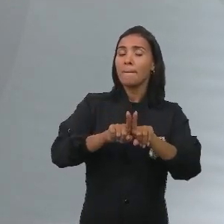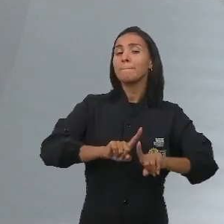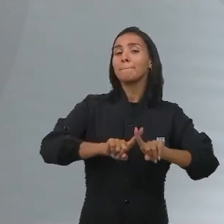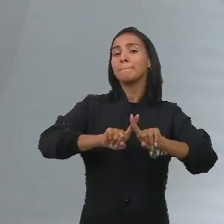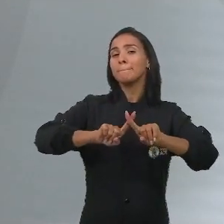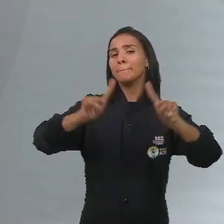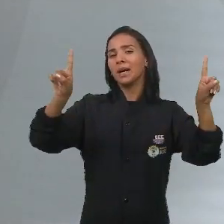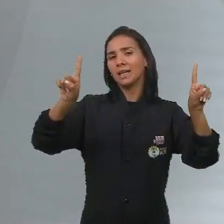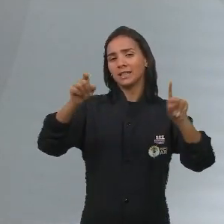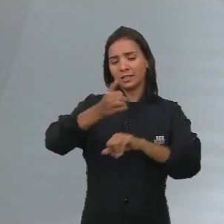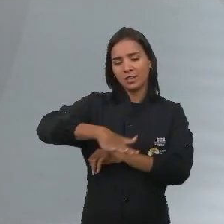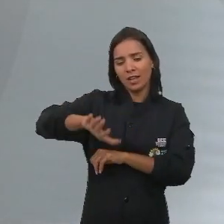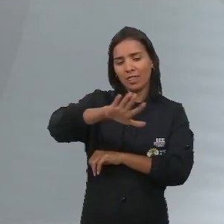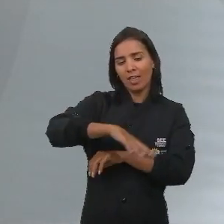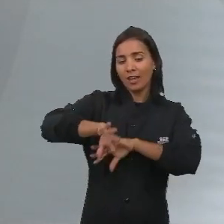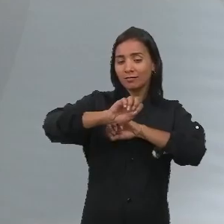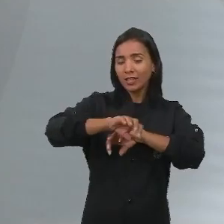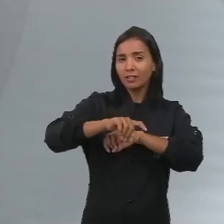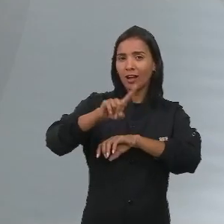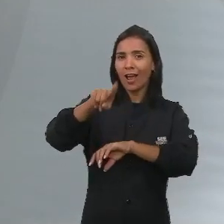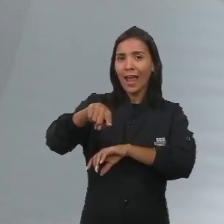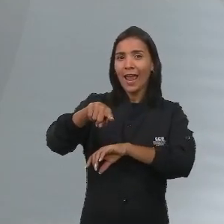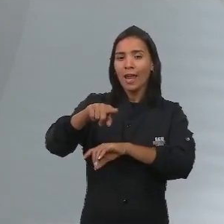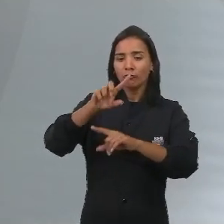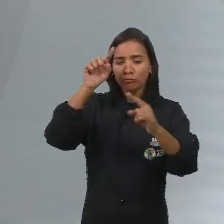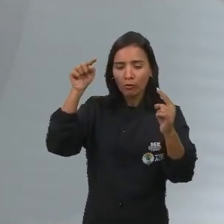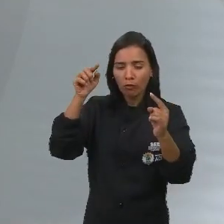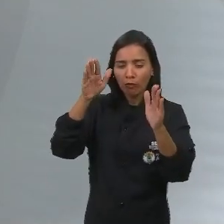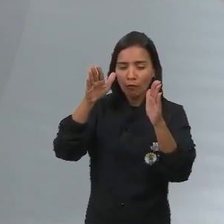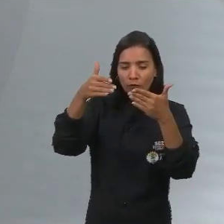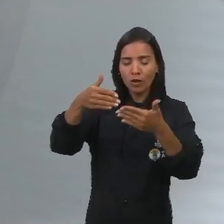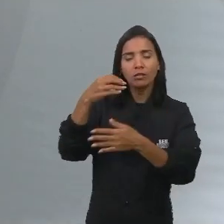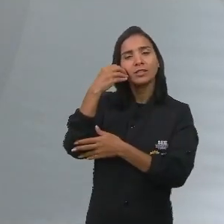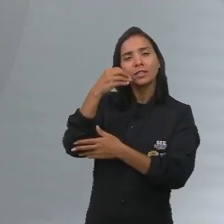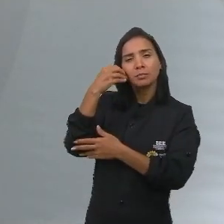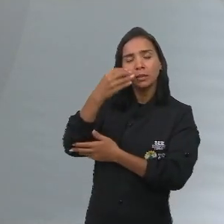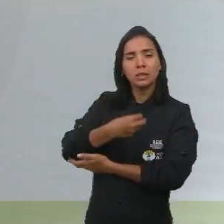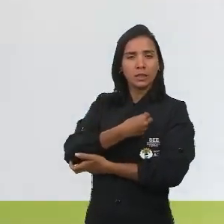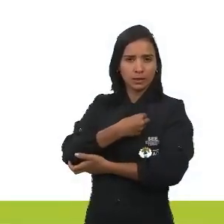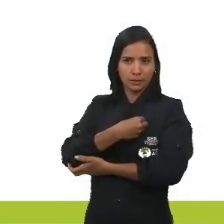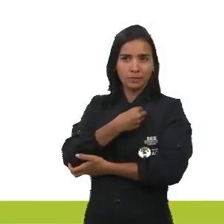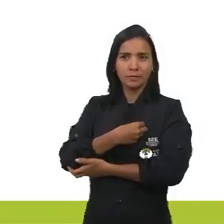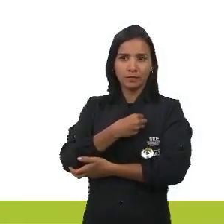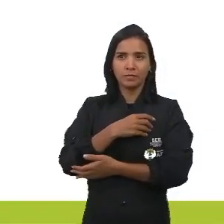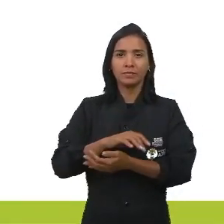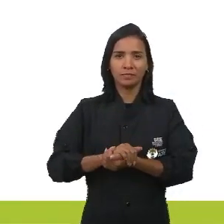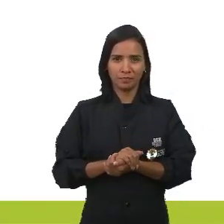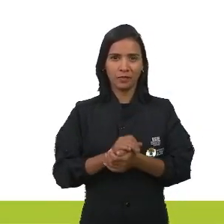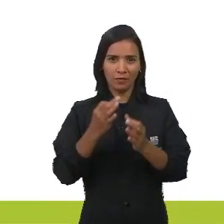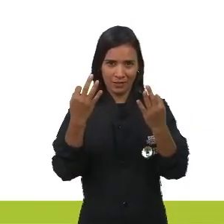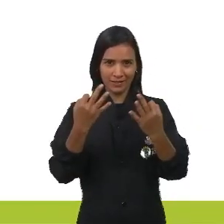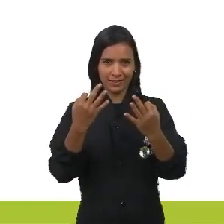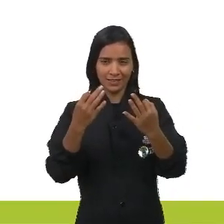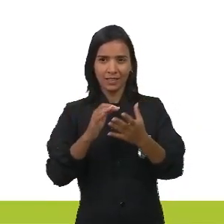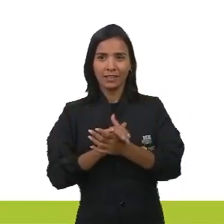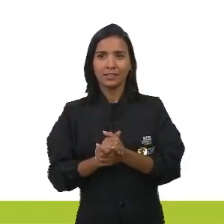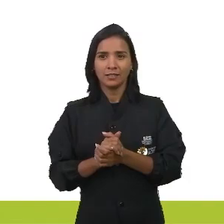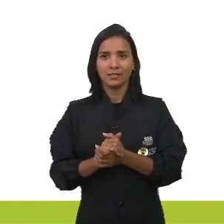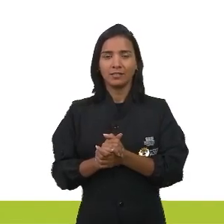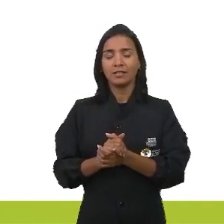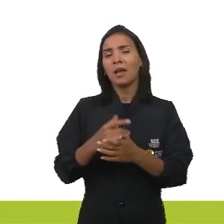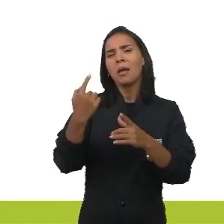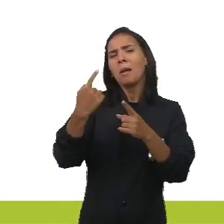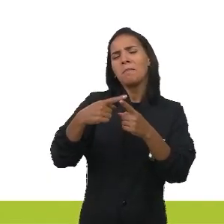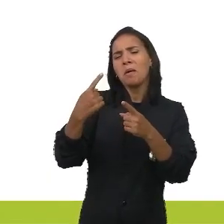tem essa esse cunho de vivência de experienciação tranquilo compreendido isso essa experienciação ela é importante para